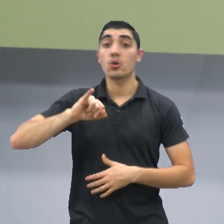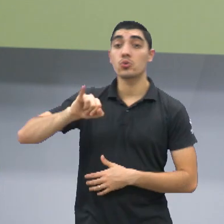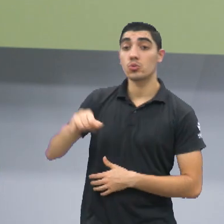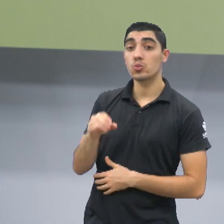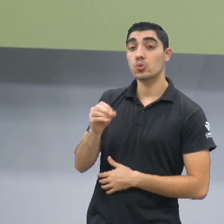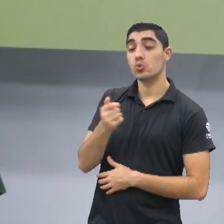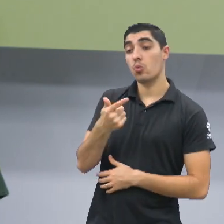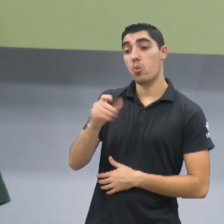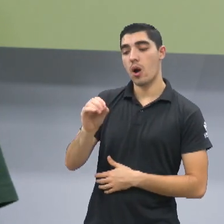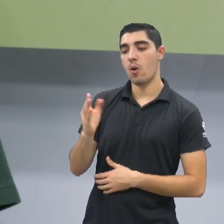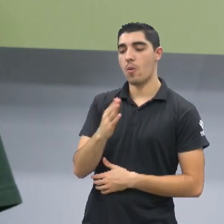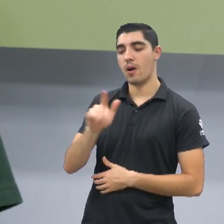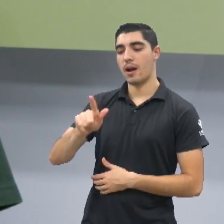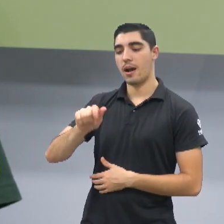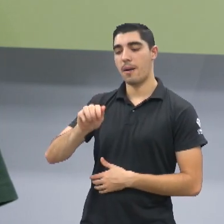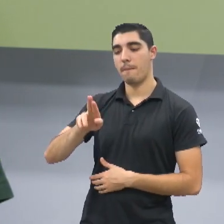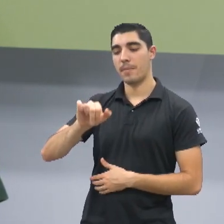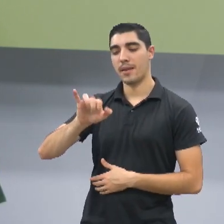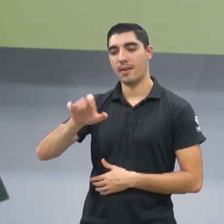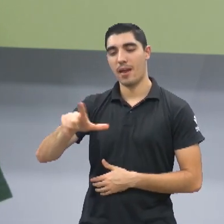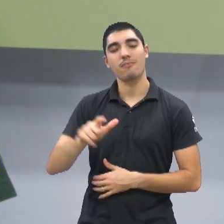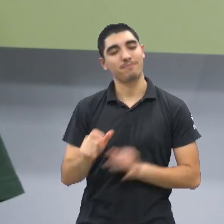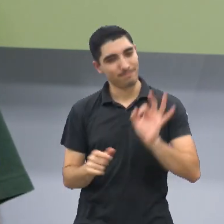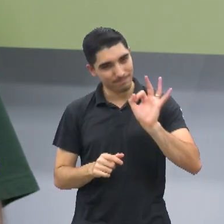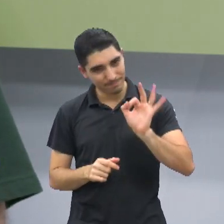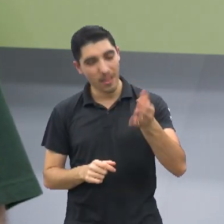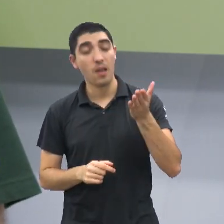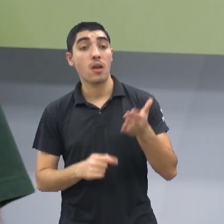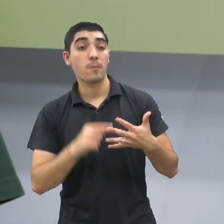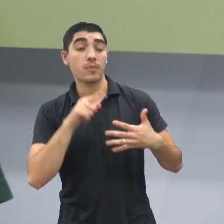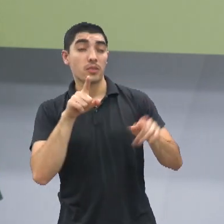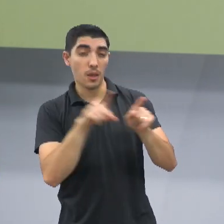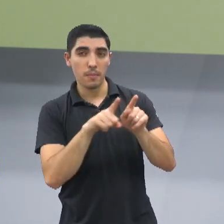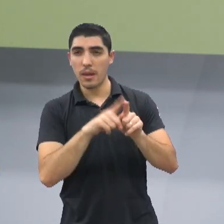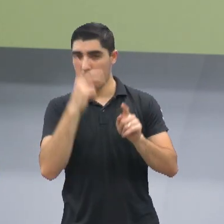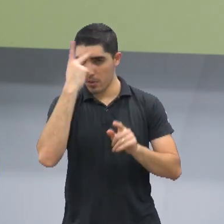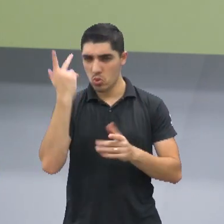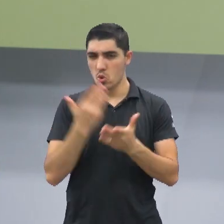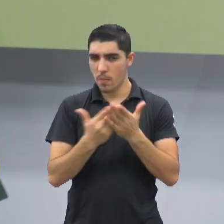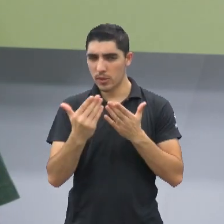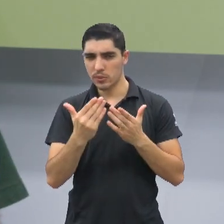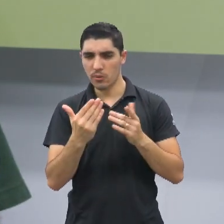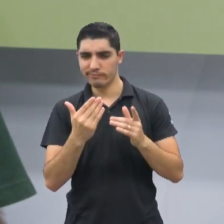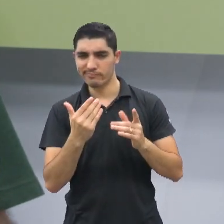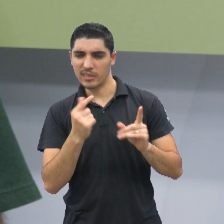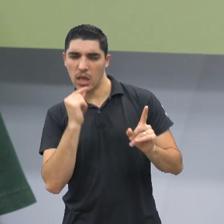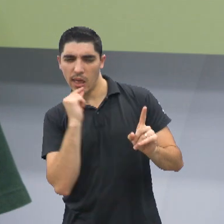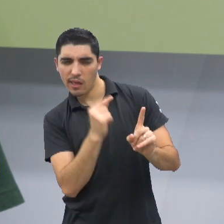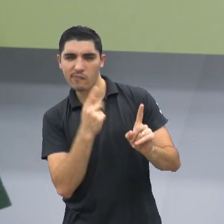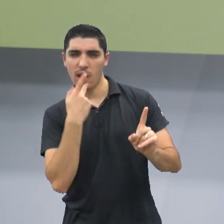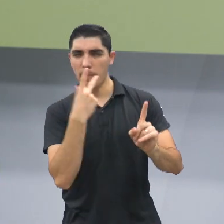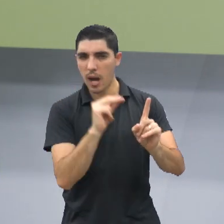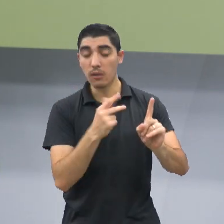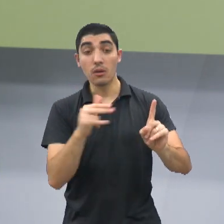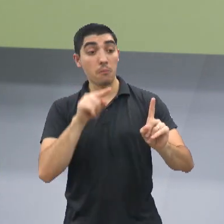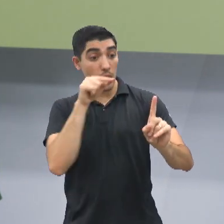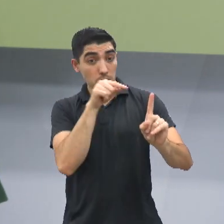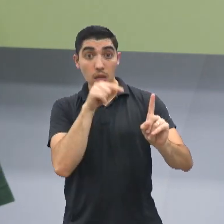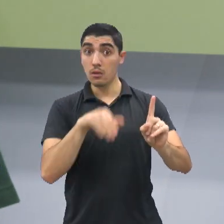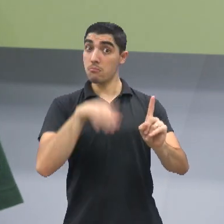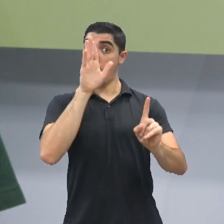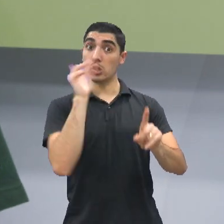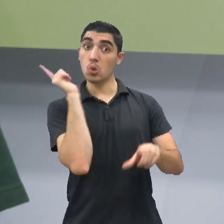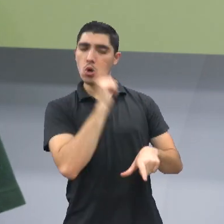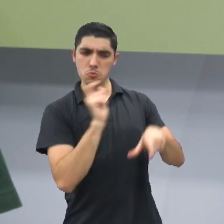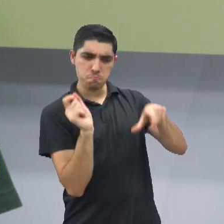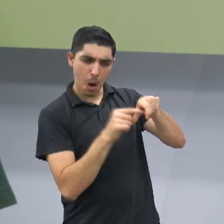Gabriel ele ter sido eh muito criticado no campeonato né eh mas ele fez foi até o artilheiro do time no Campeonato Paulista